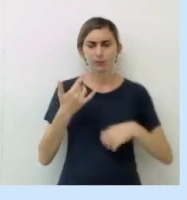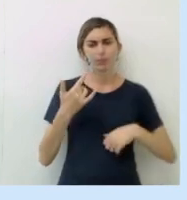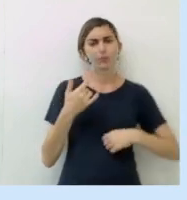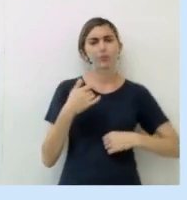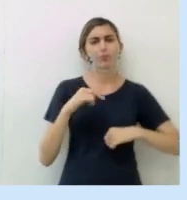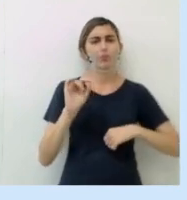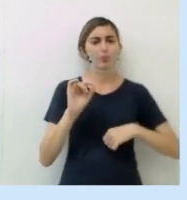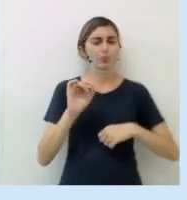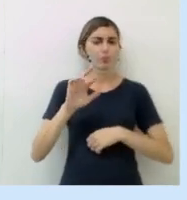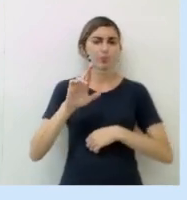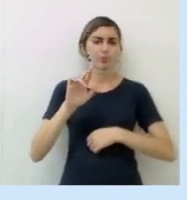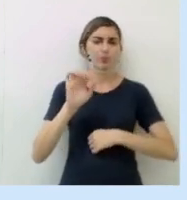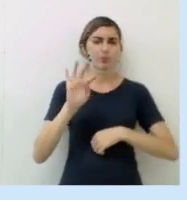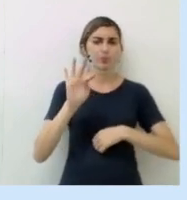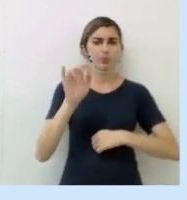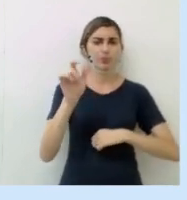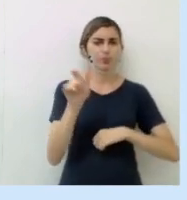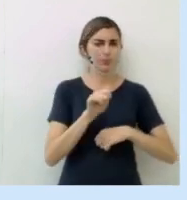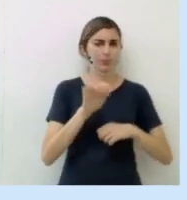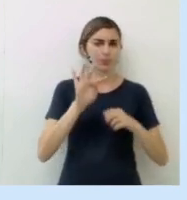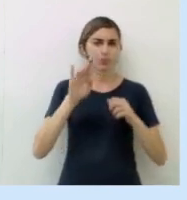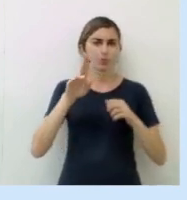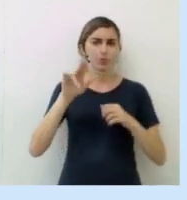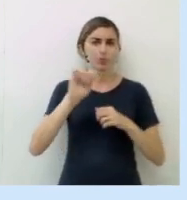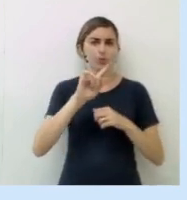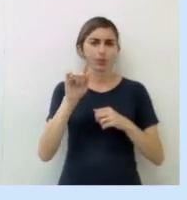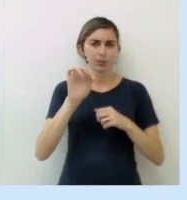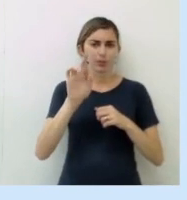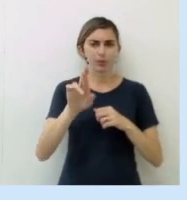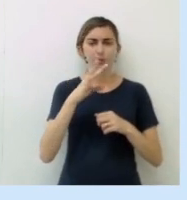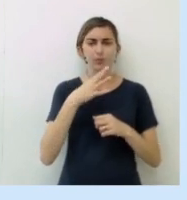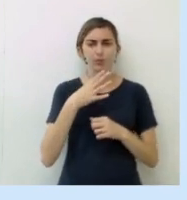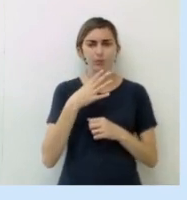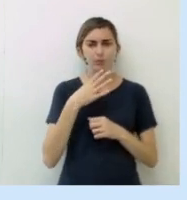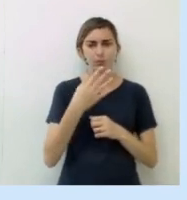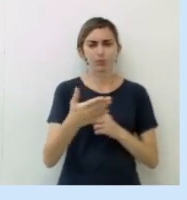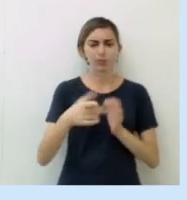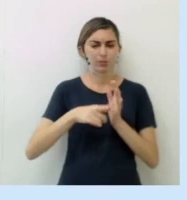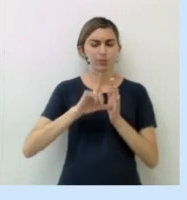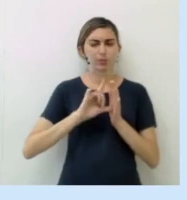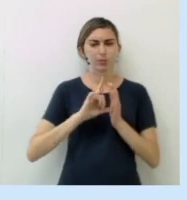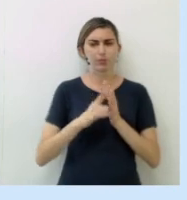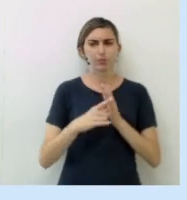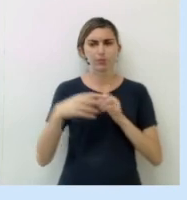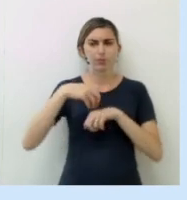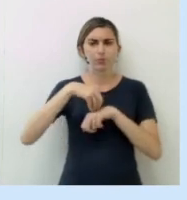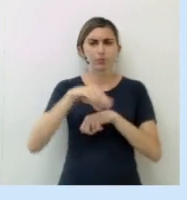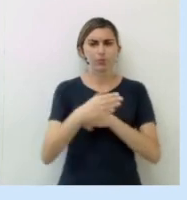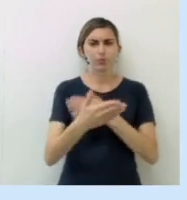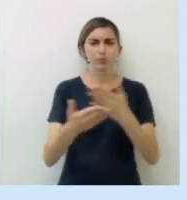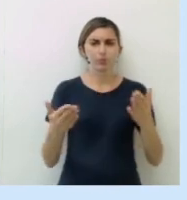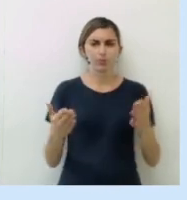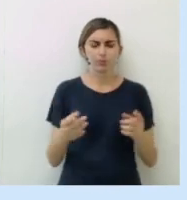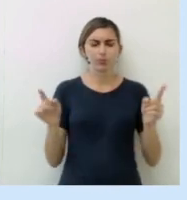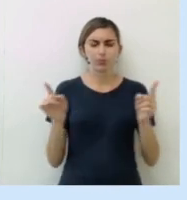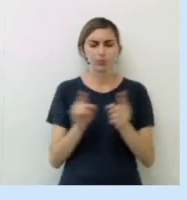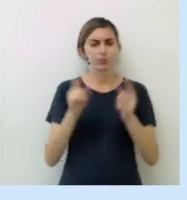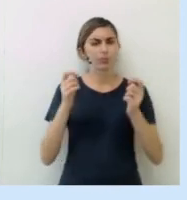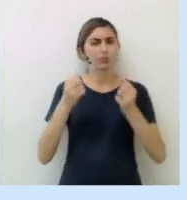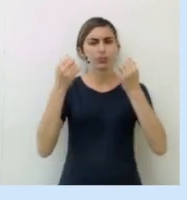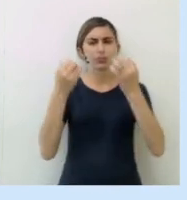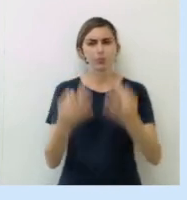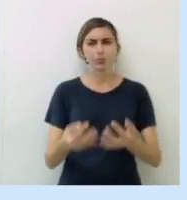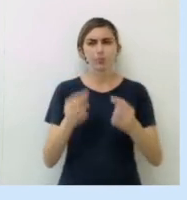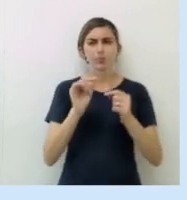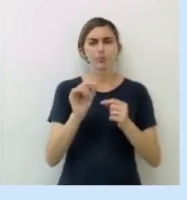esse retextualizar em gênero literário? Vamos conhecer. Antes disso, trago para vocês uma pequena definição do